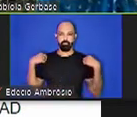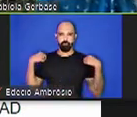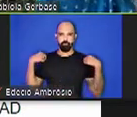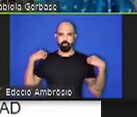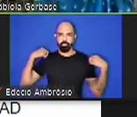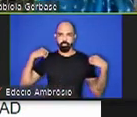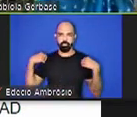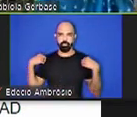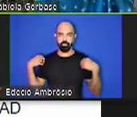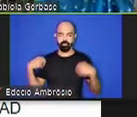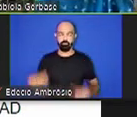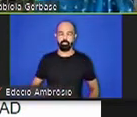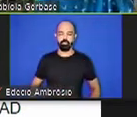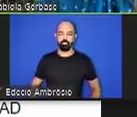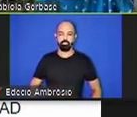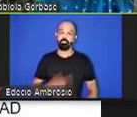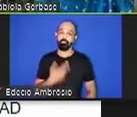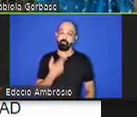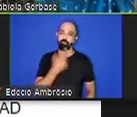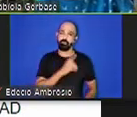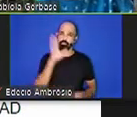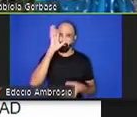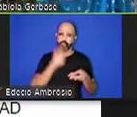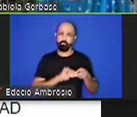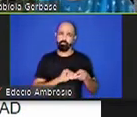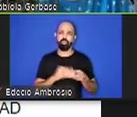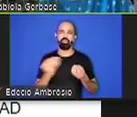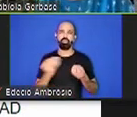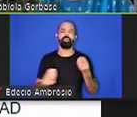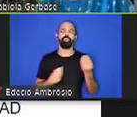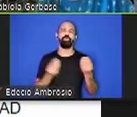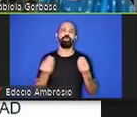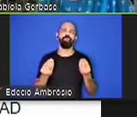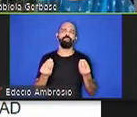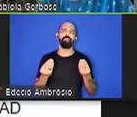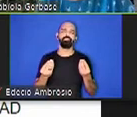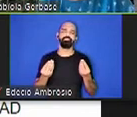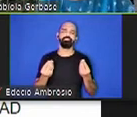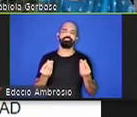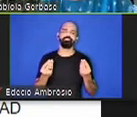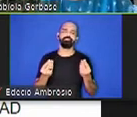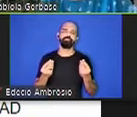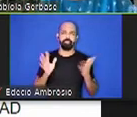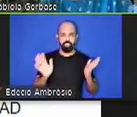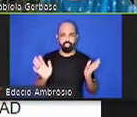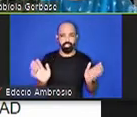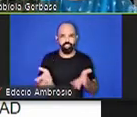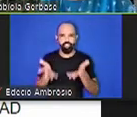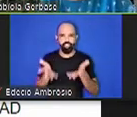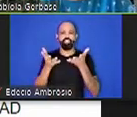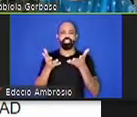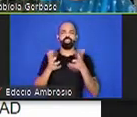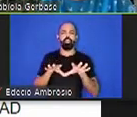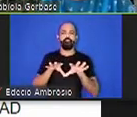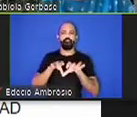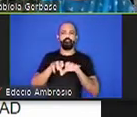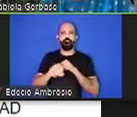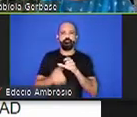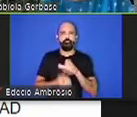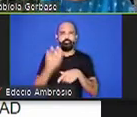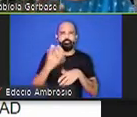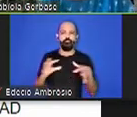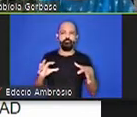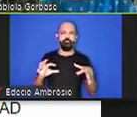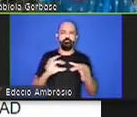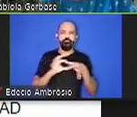Aqui para falar um pouquinho brevemente sobre esse estímulo à formação de redes de pesquisa